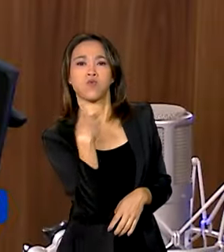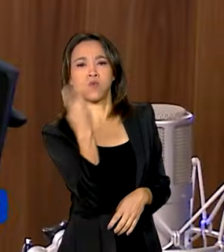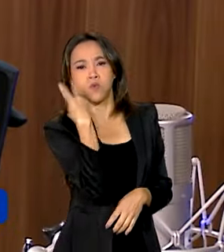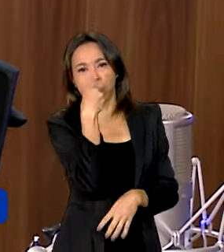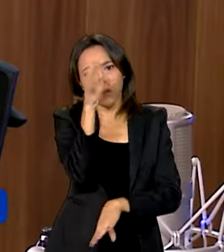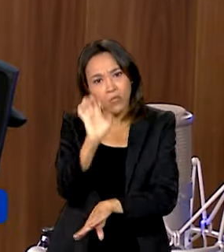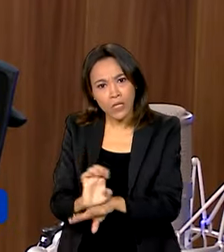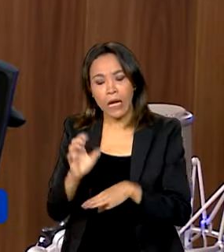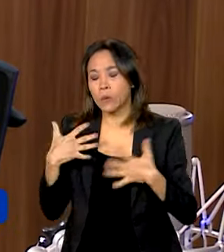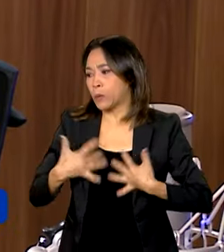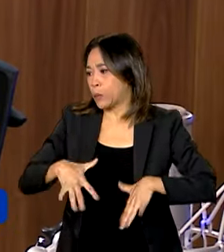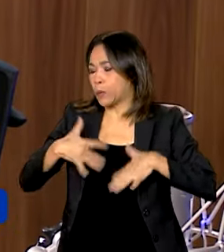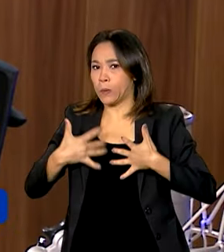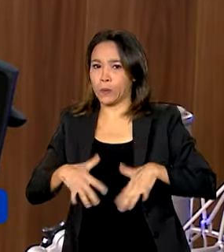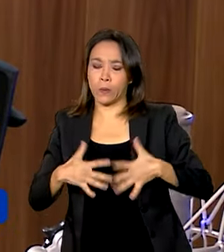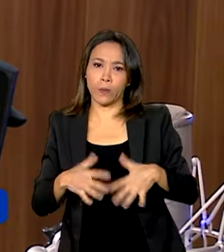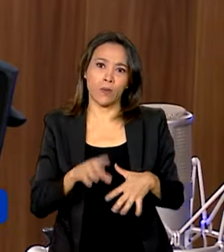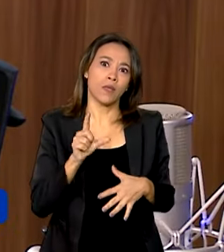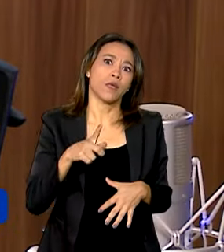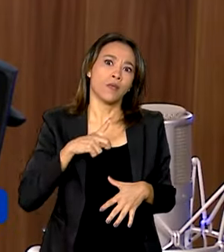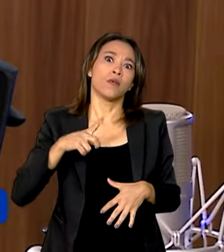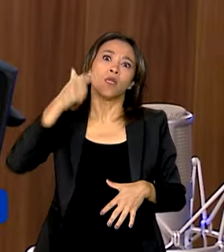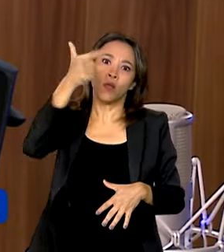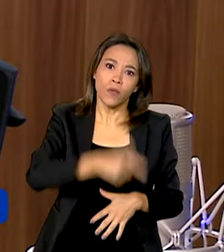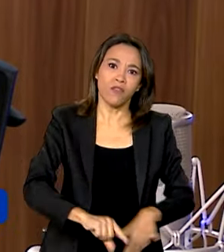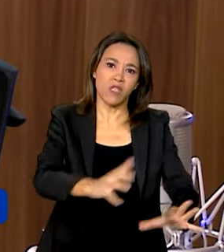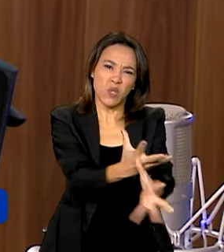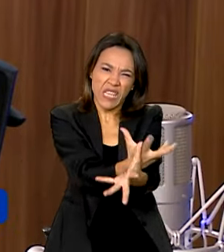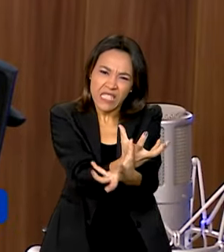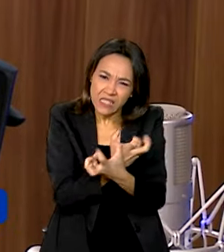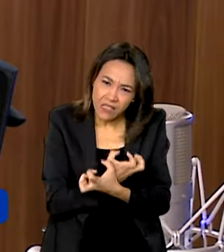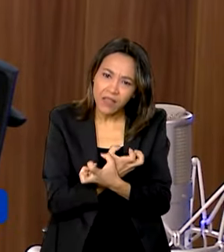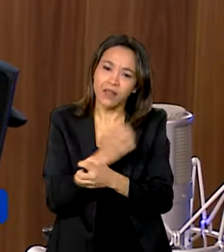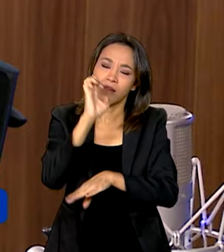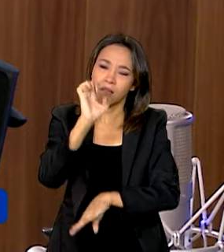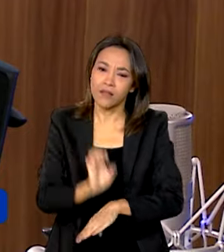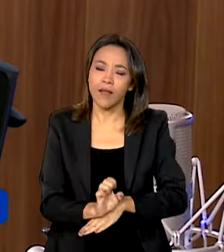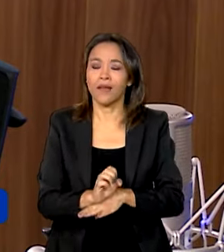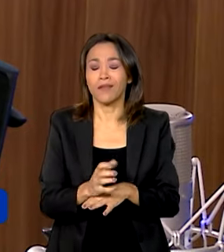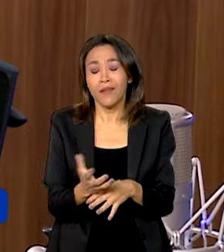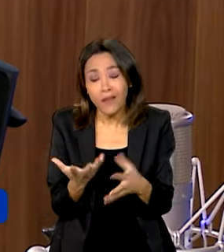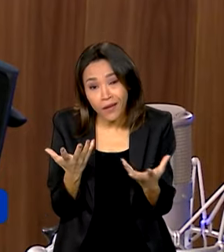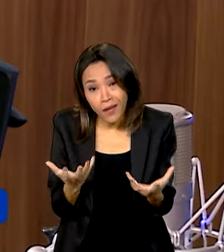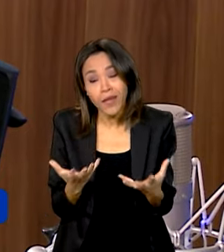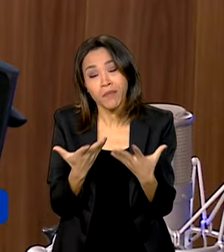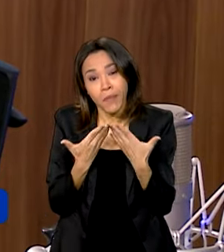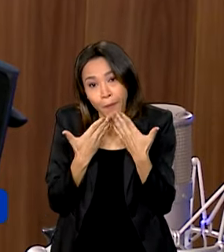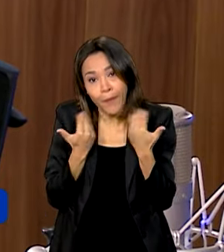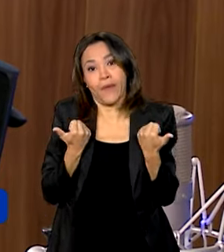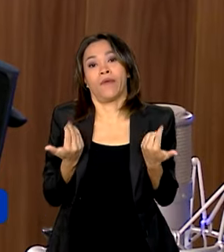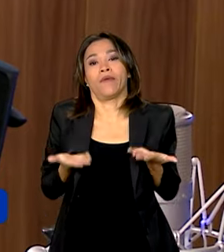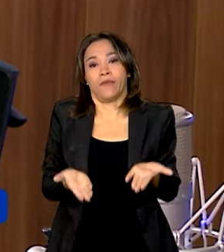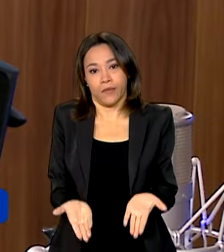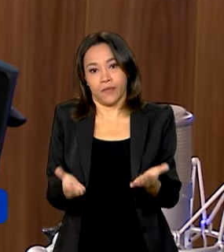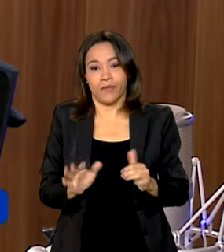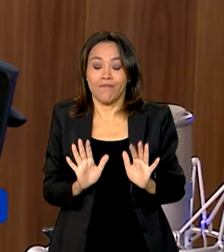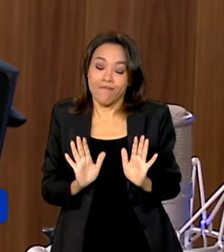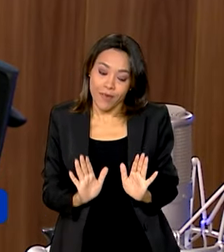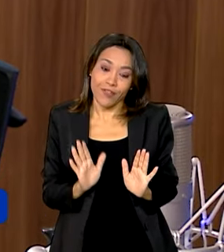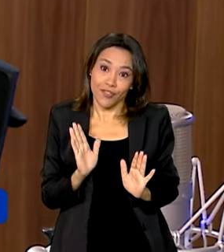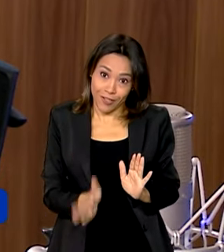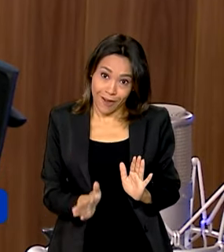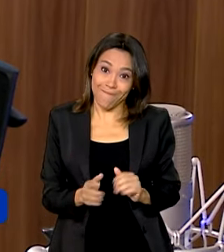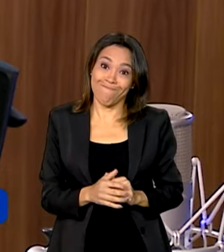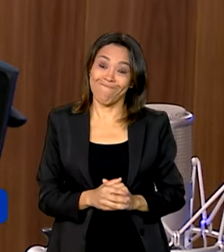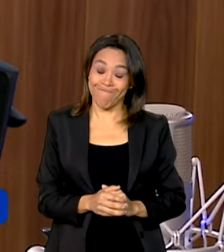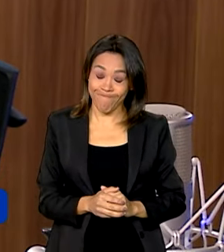Sul TRS anos já consecutivos de estiagem né e queremos que isso melhore Mas como tá anunciado ainda